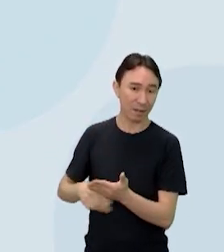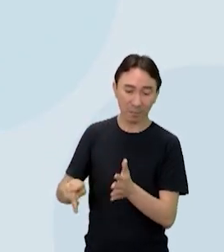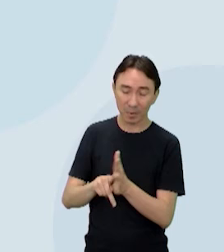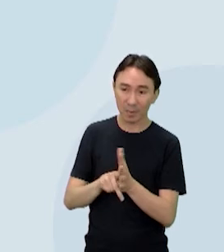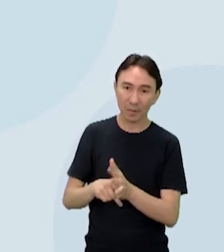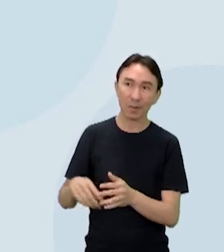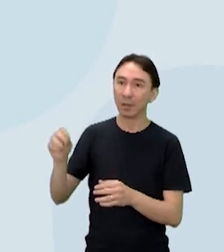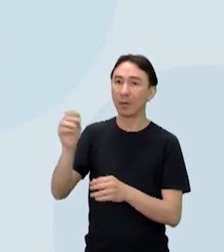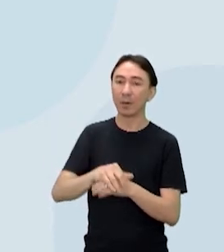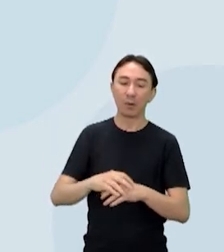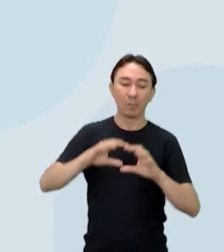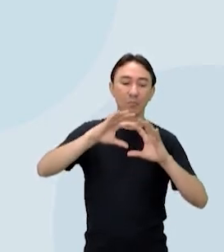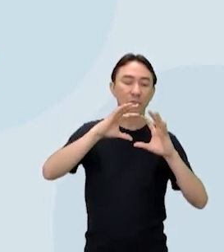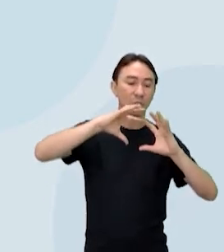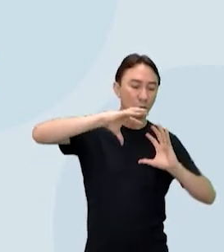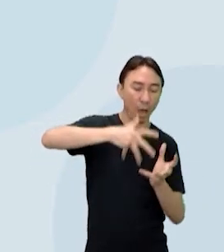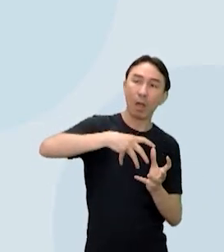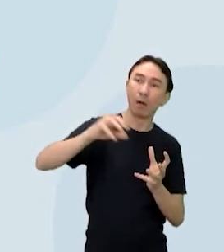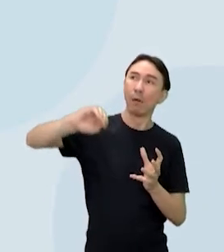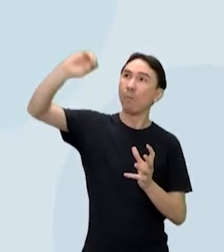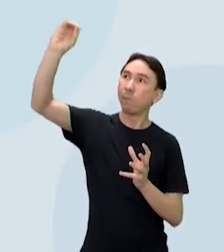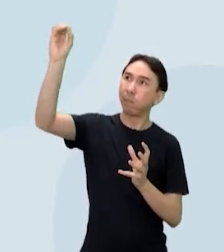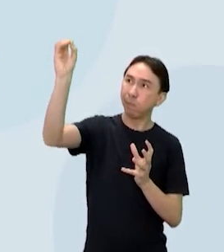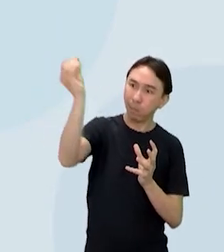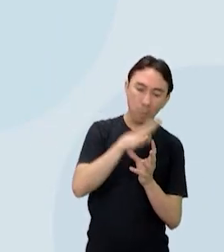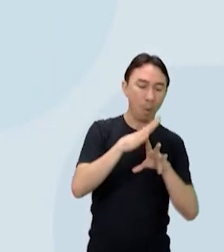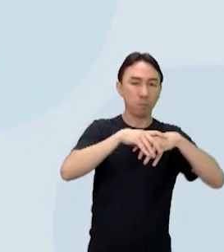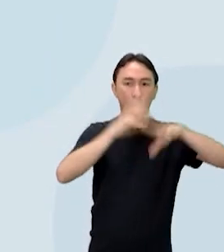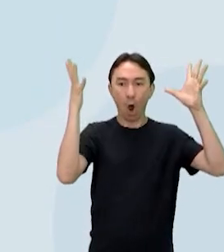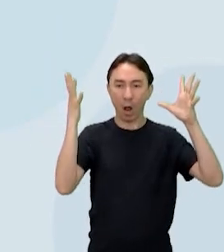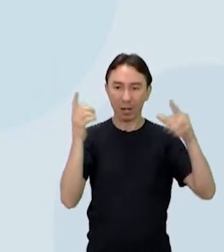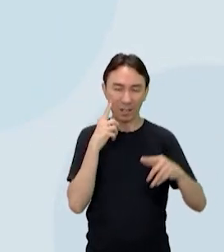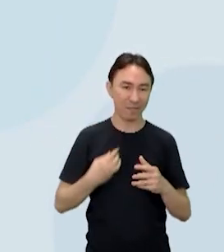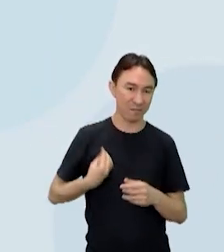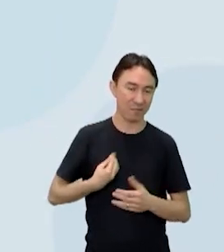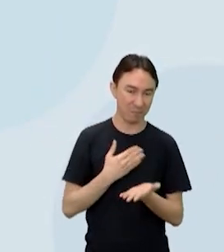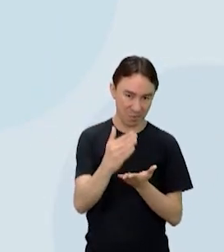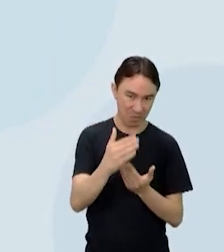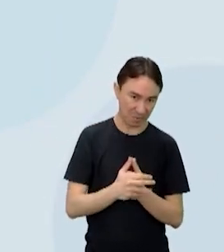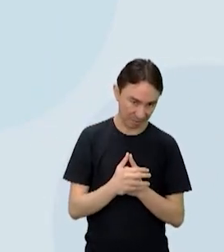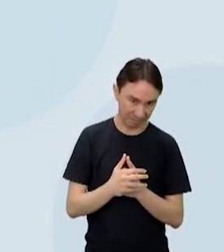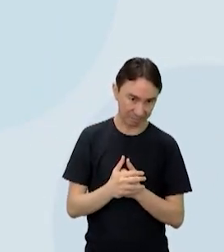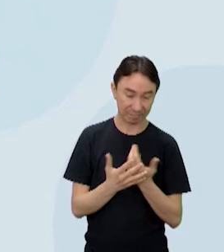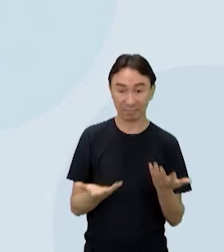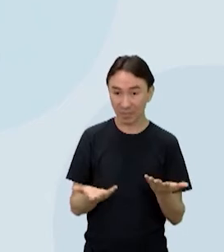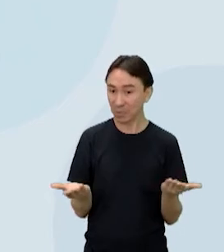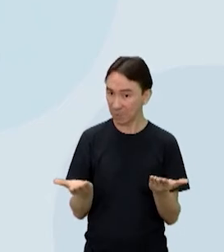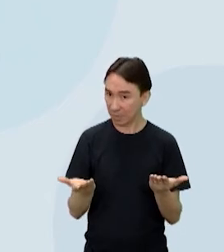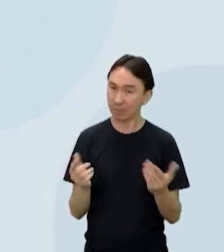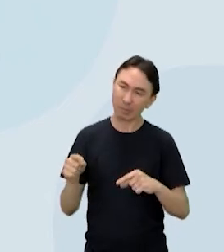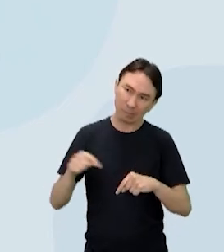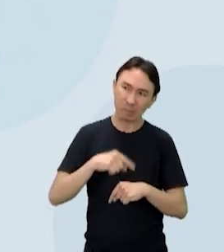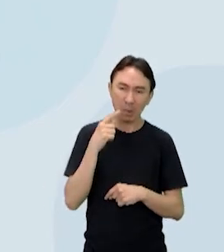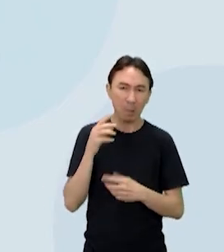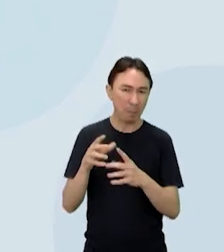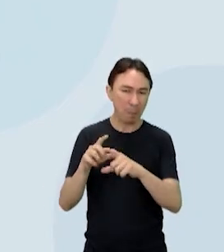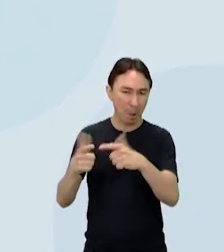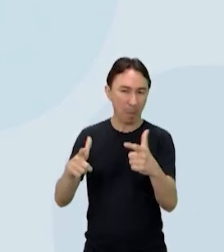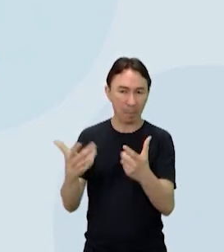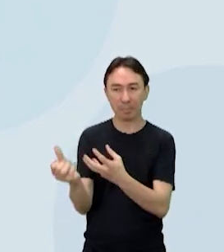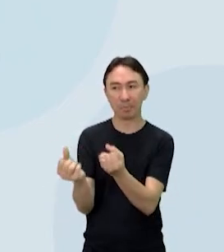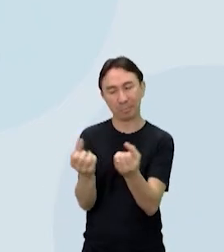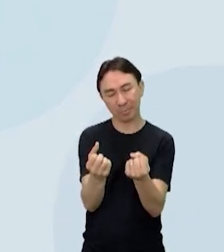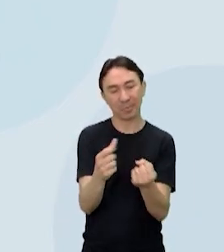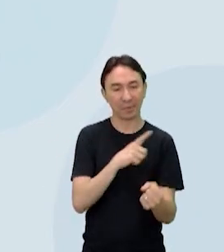a respeito da origem da vida, que agora é uma das mais aceitas. De acordo então com Miller